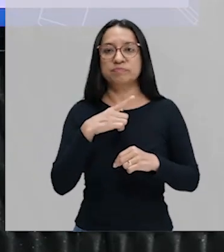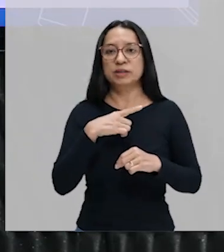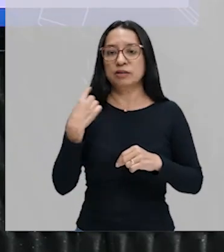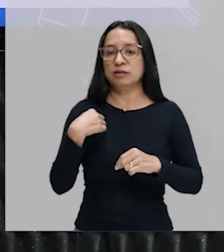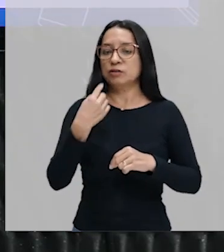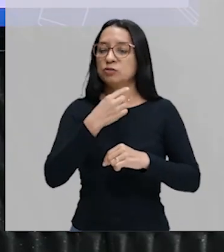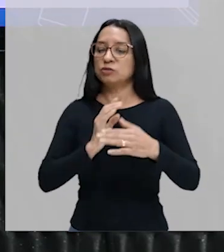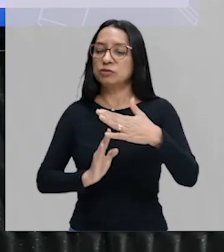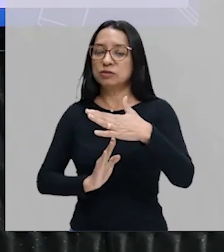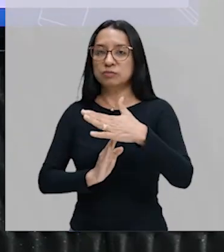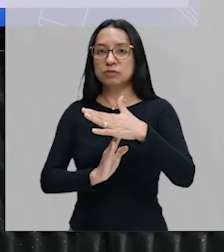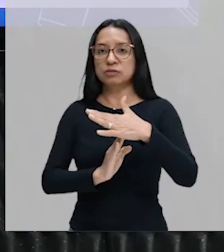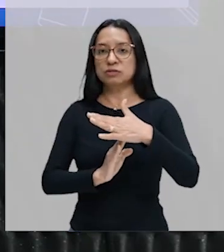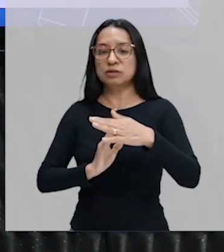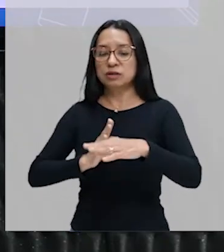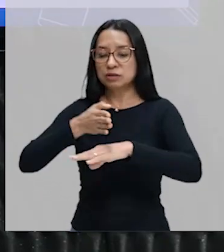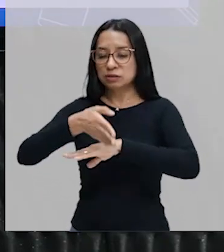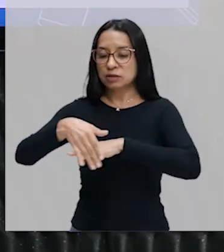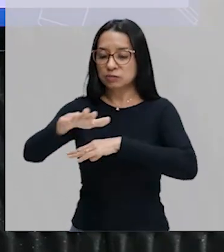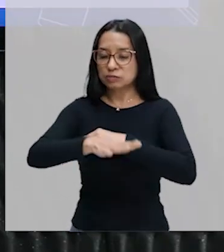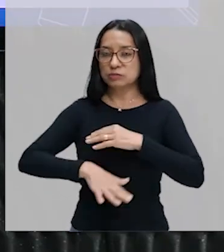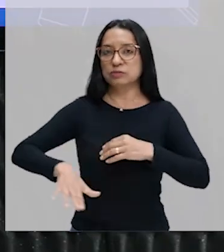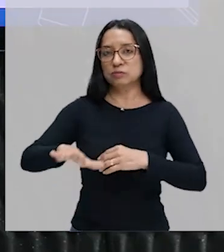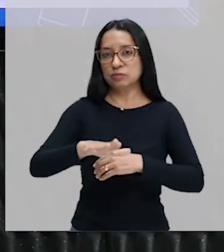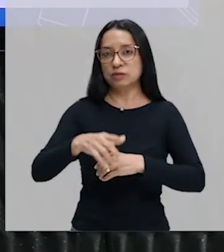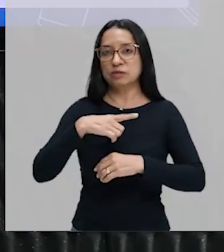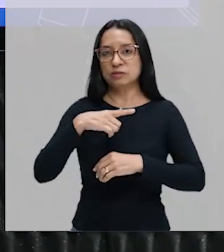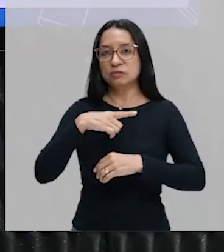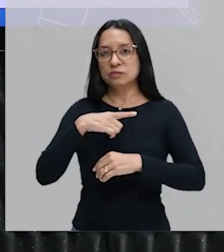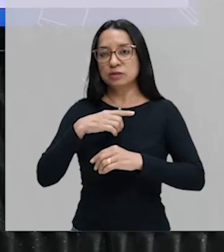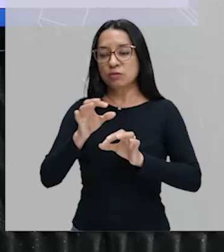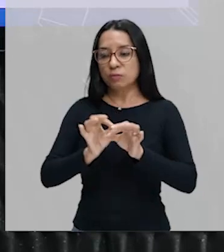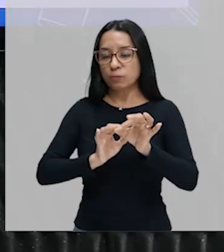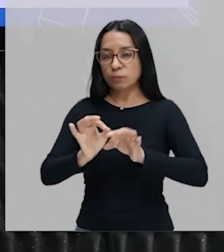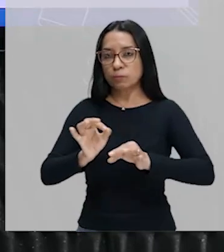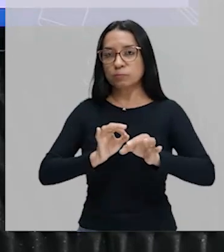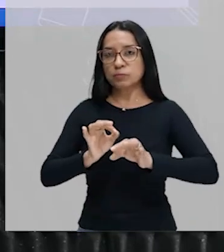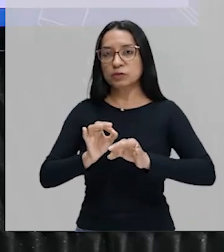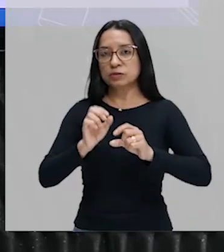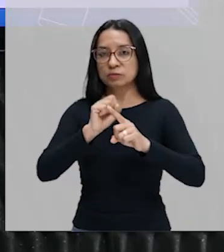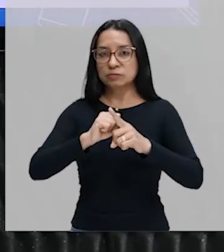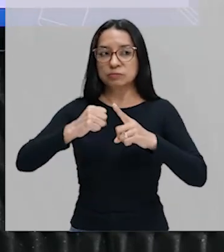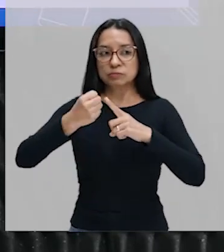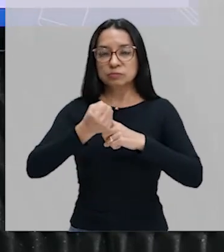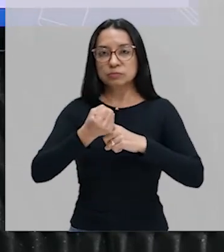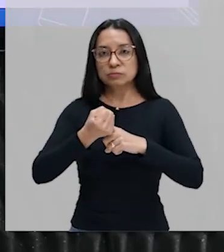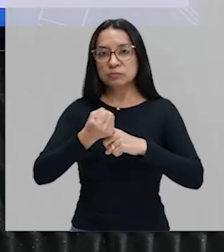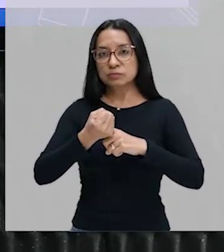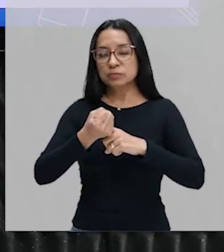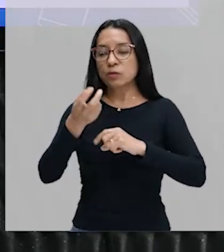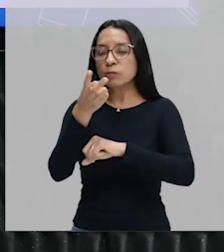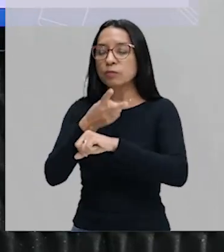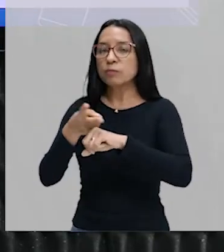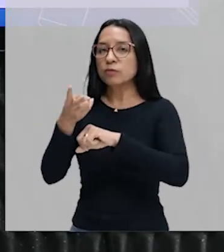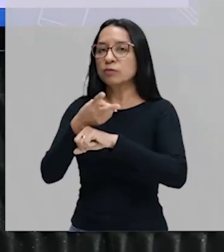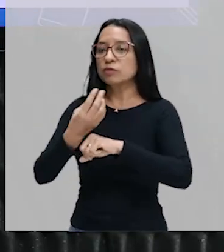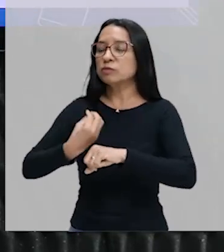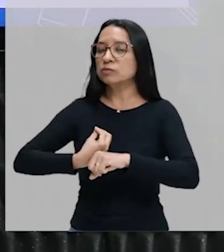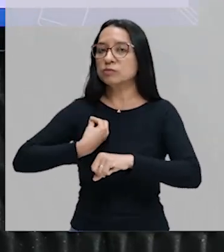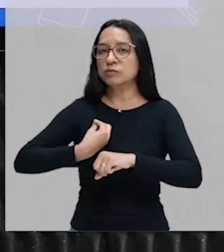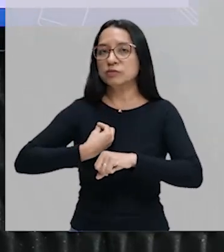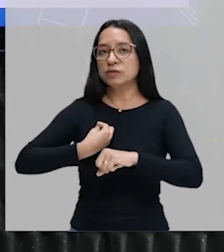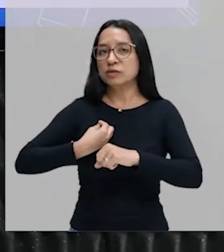nossas fronteiras e dentro deste espaço existe ali uma organização da sociedade em busca, né, de uma